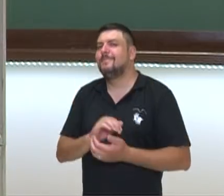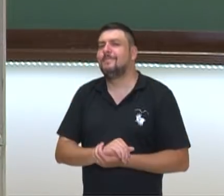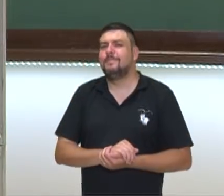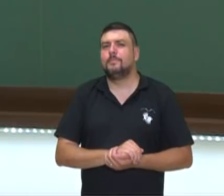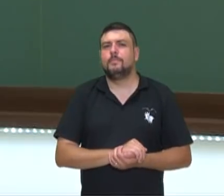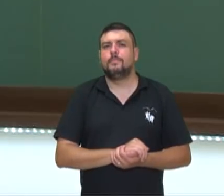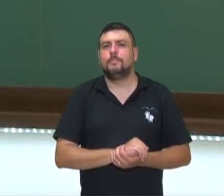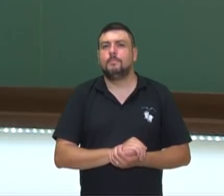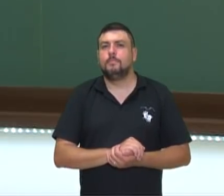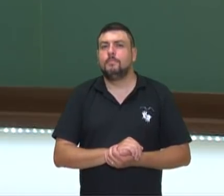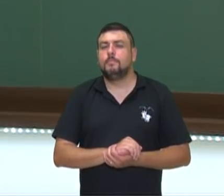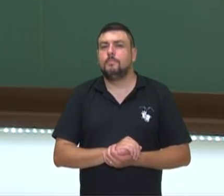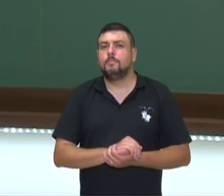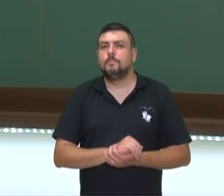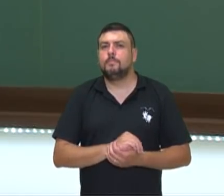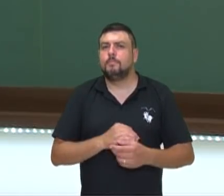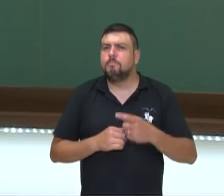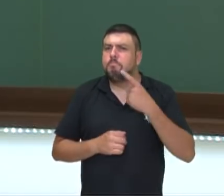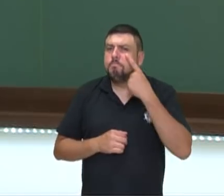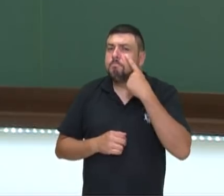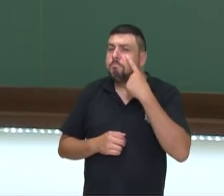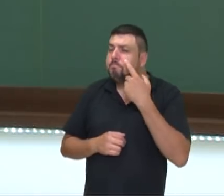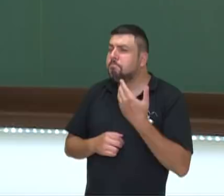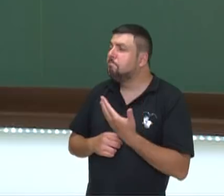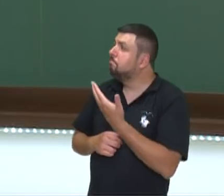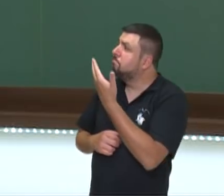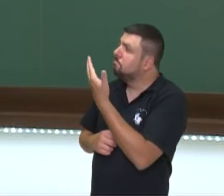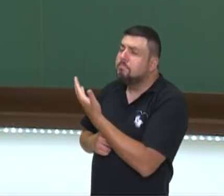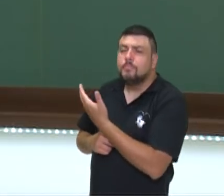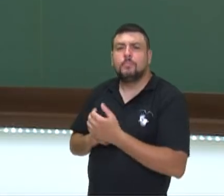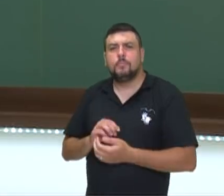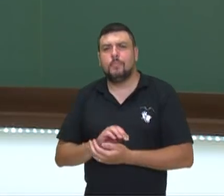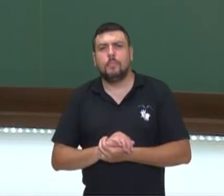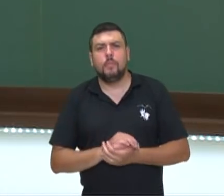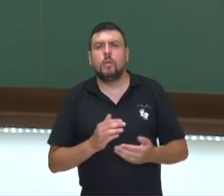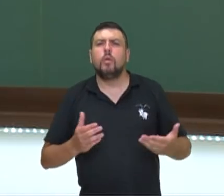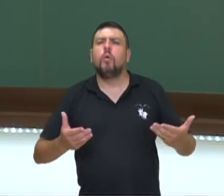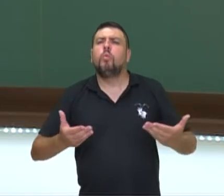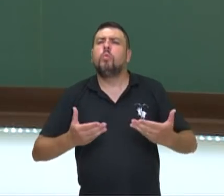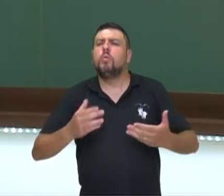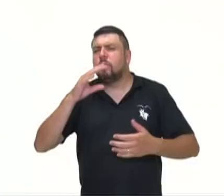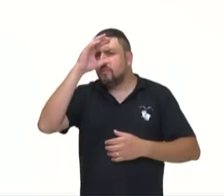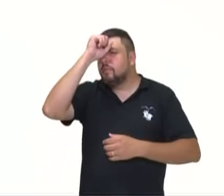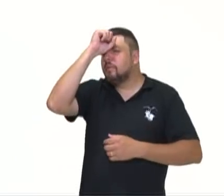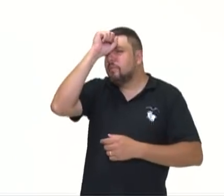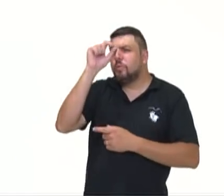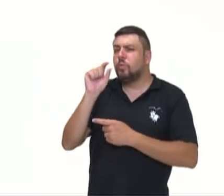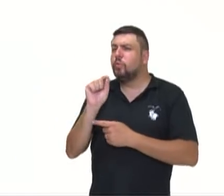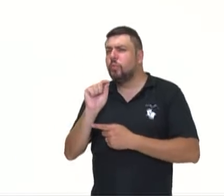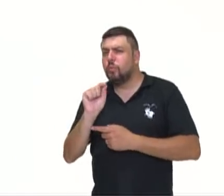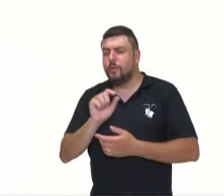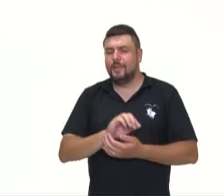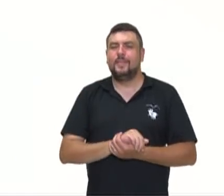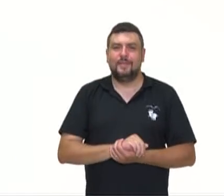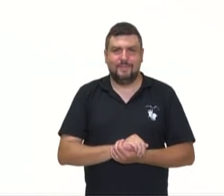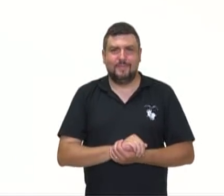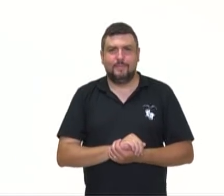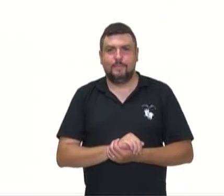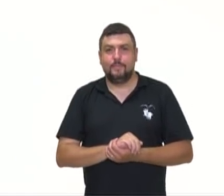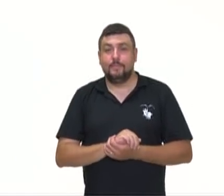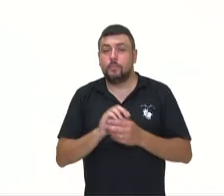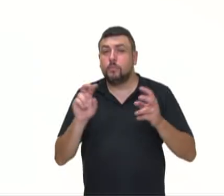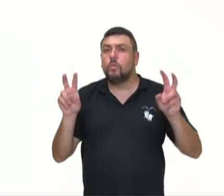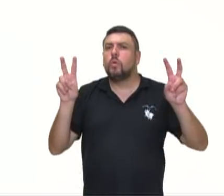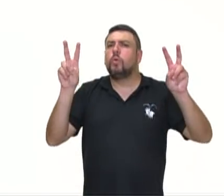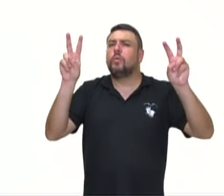uma olhada aqui rapidinho, pessoal. O que, que nós iremos conversar na nossa aula de hoje aqui, olha só. O título é justamente esse que está aqui em cima,